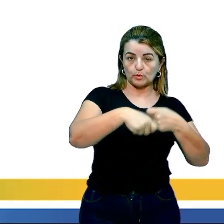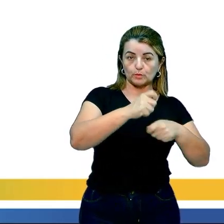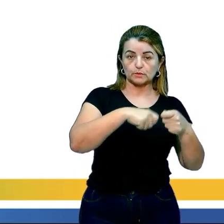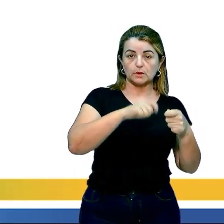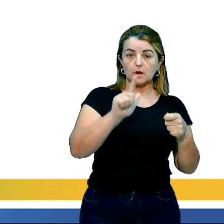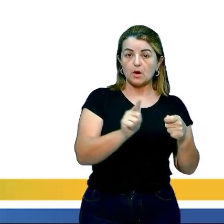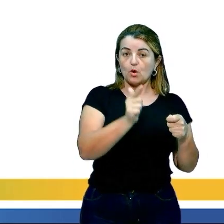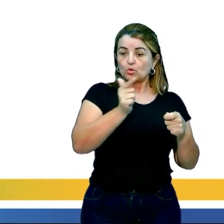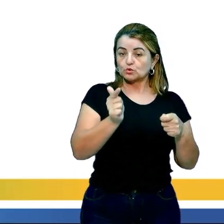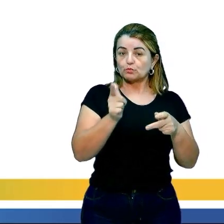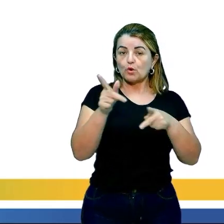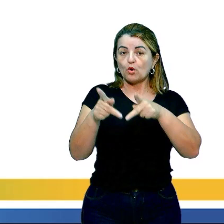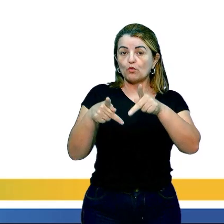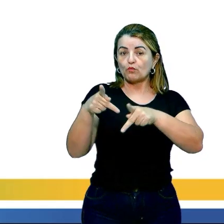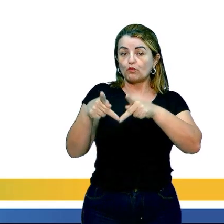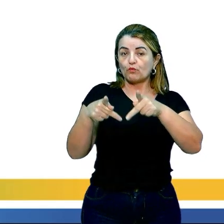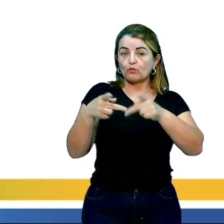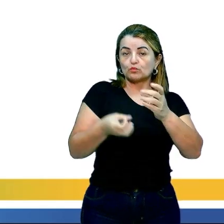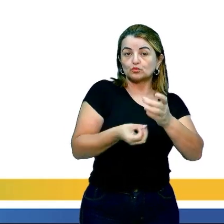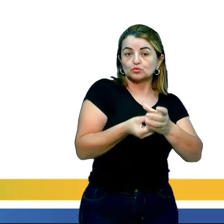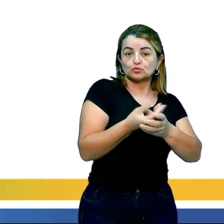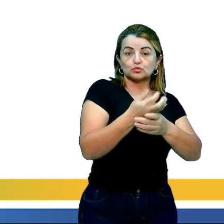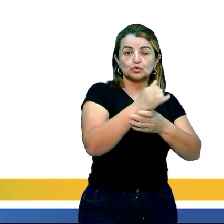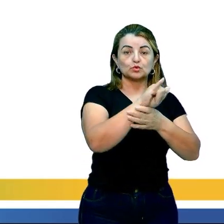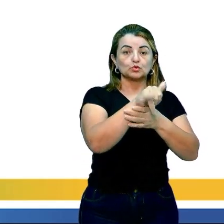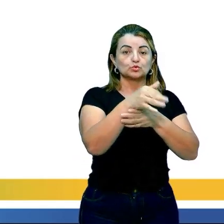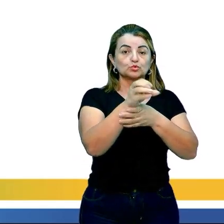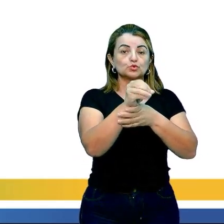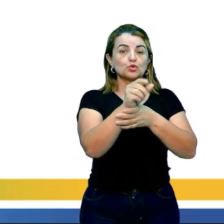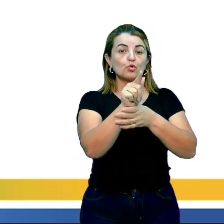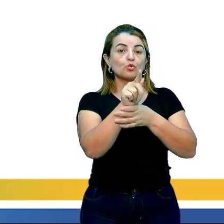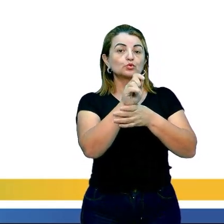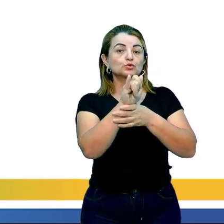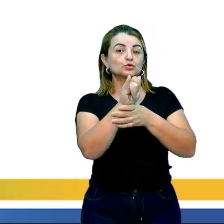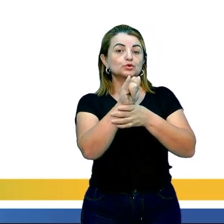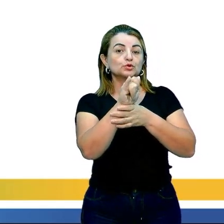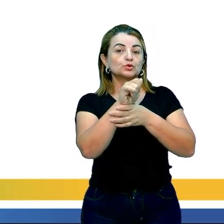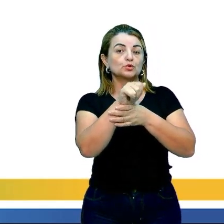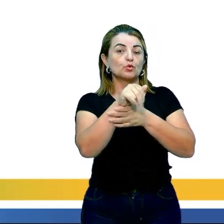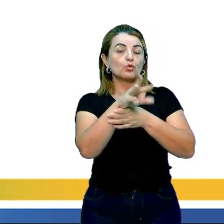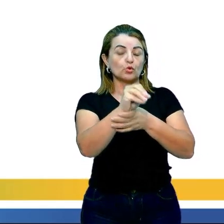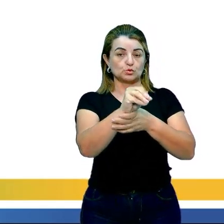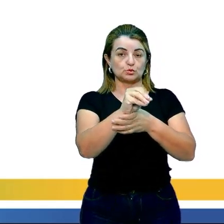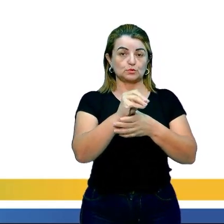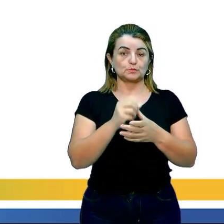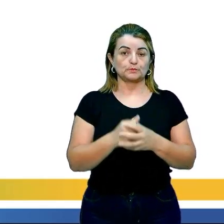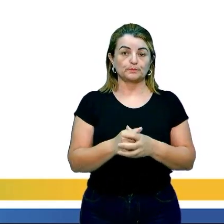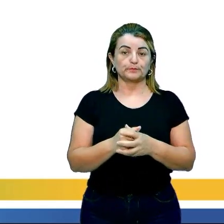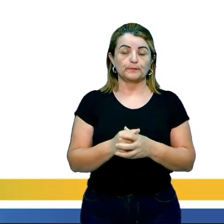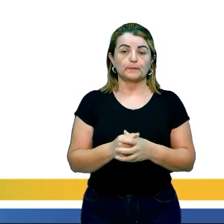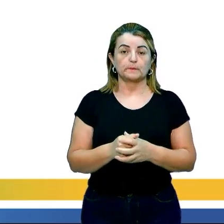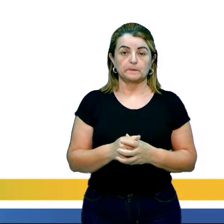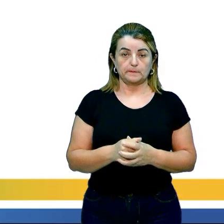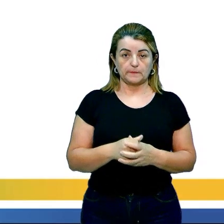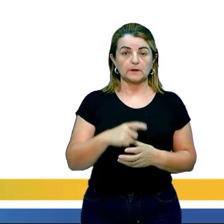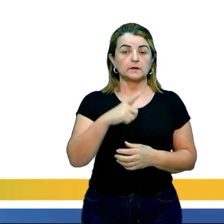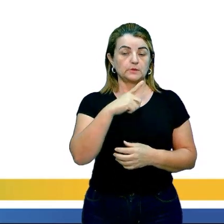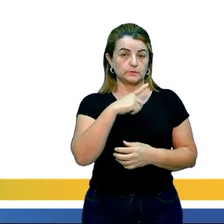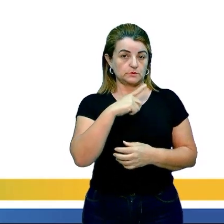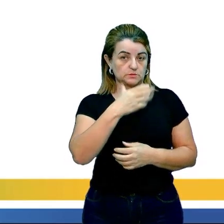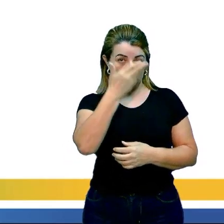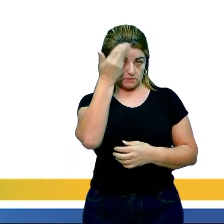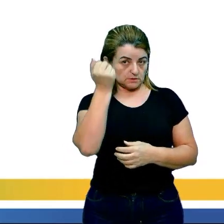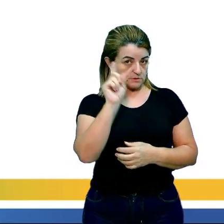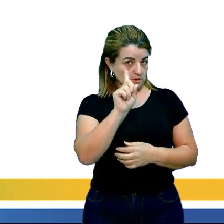povos formadores delas que são os jônicos né eles eram formados principalmente pelos jônicos não se